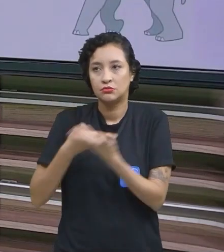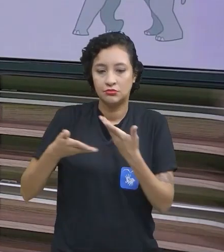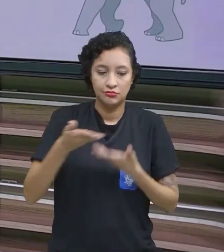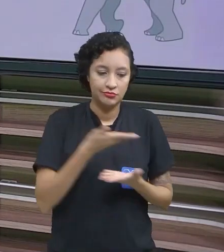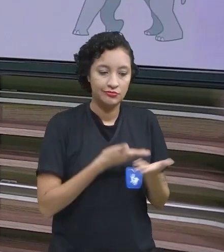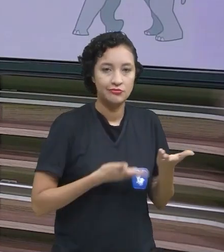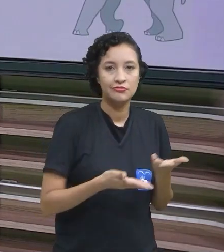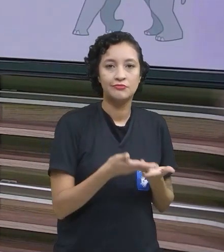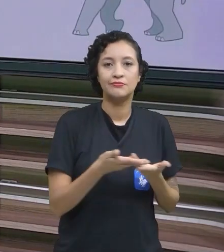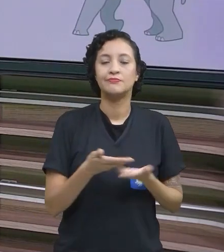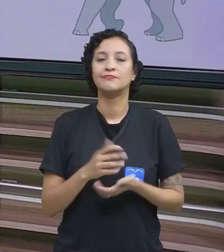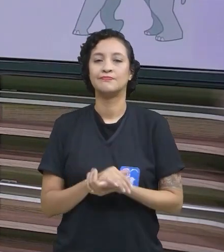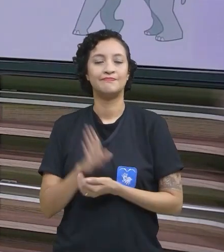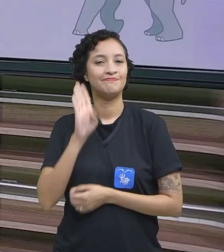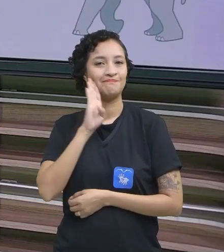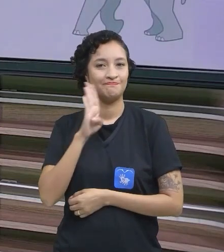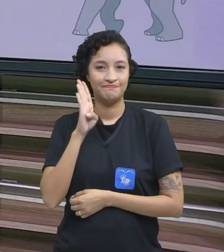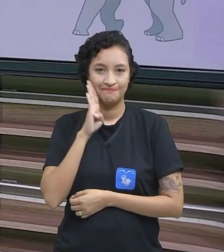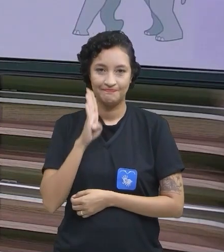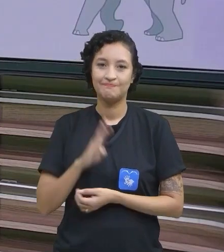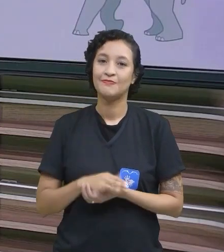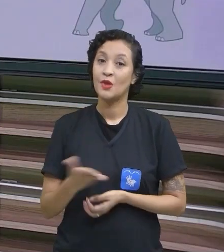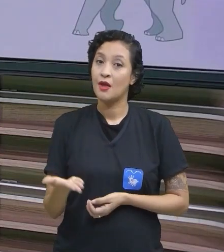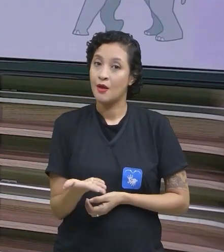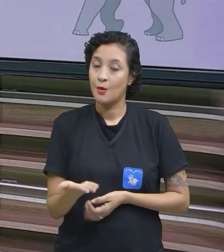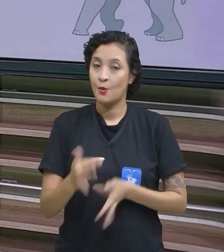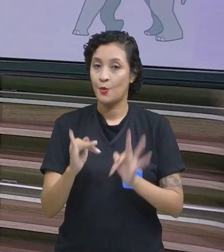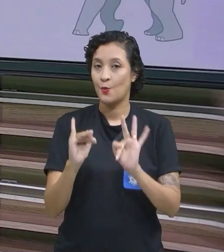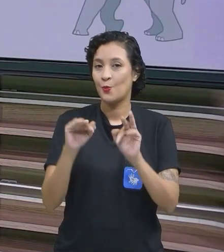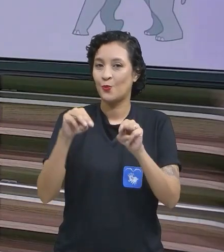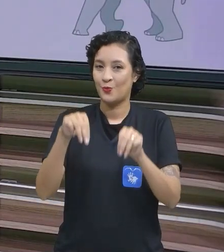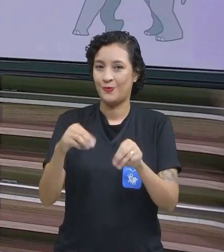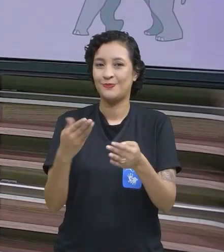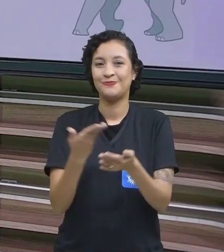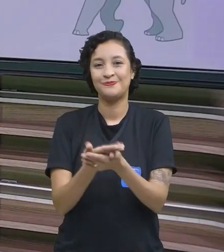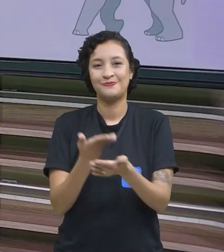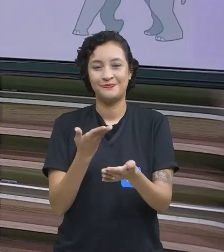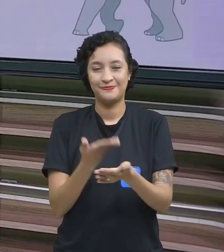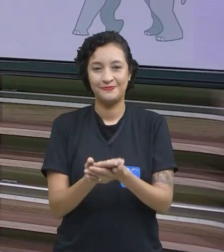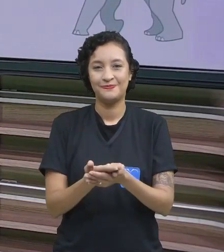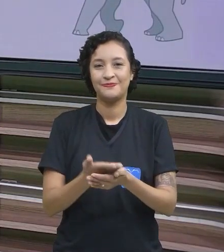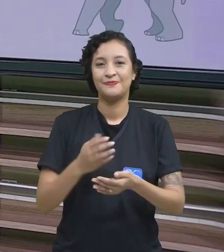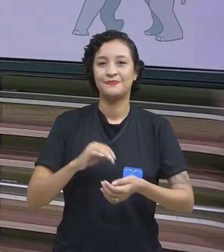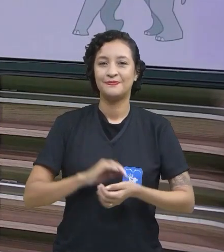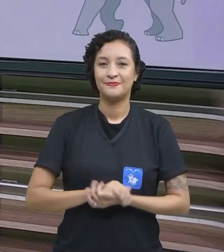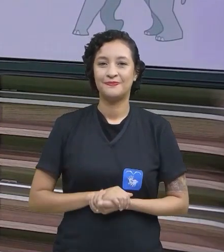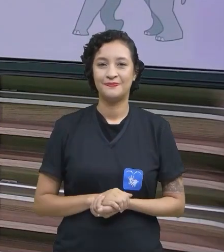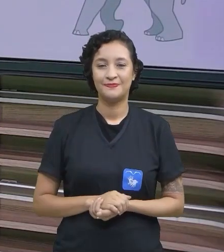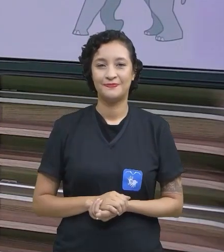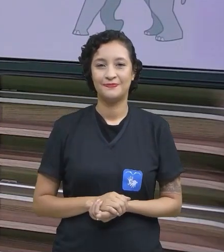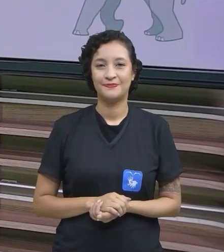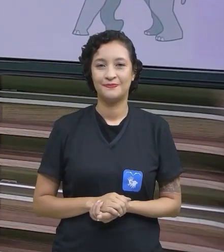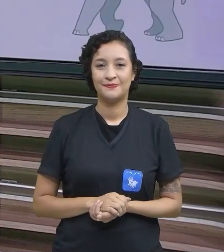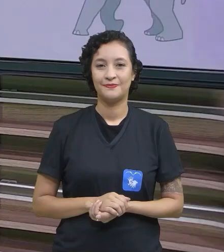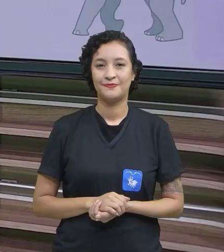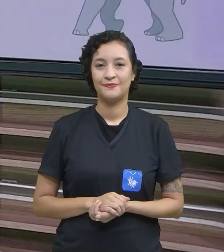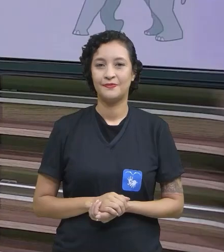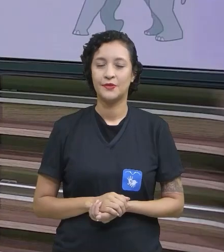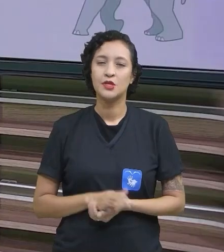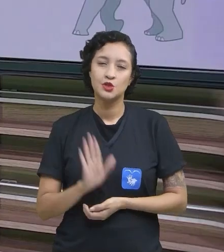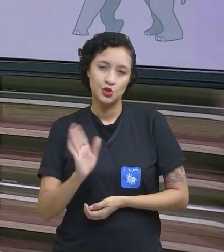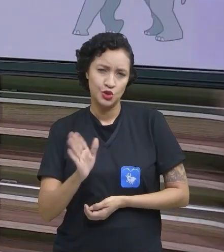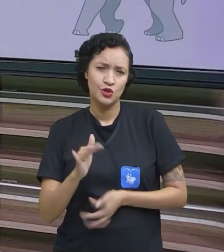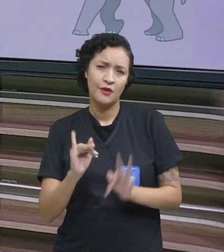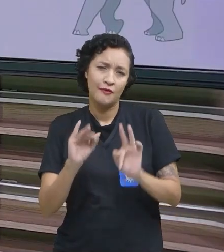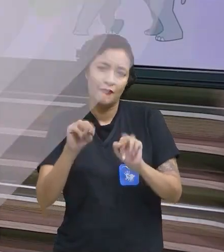dele. Muito legal. Agora nós vamos para as nossas considerações finais. Já estamos acabando mais